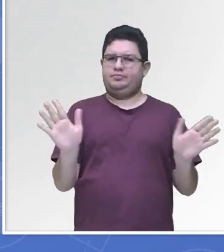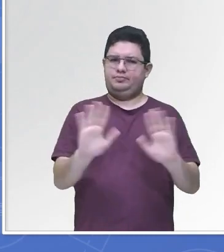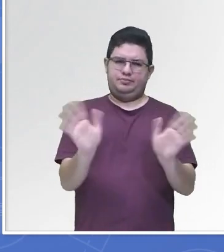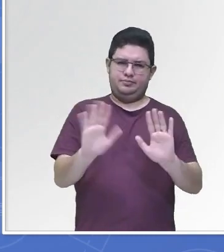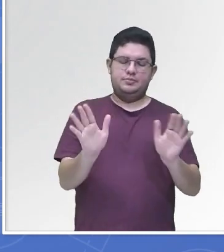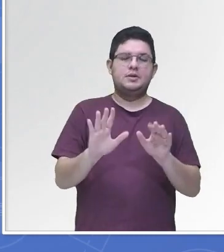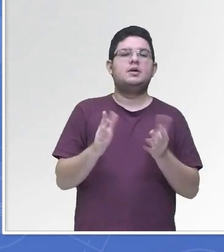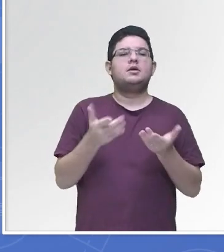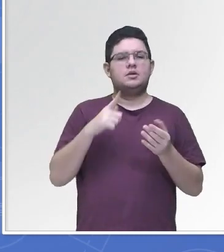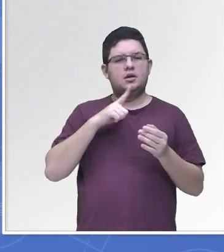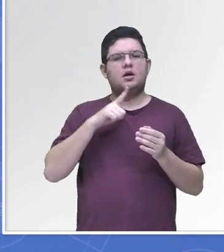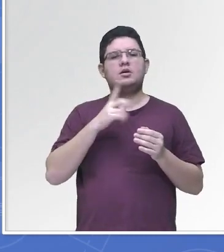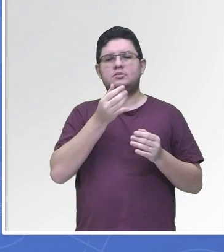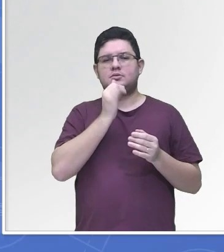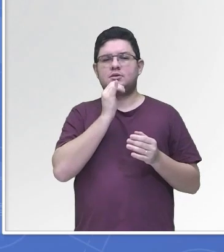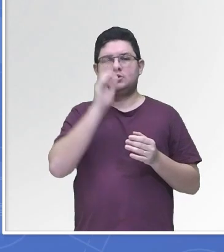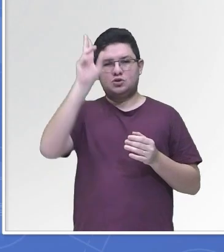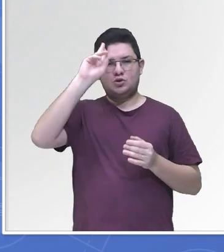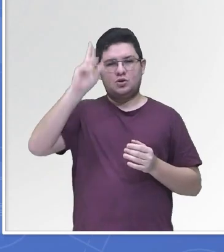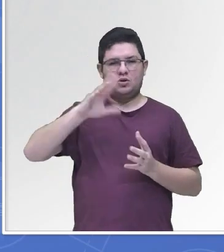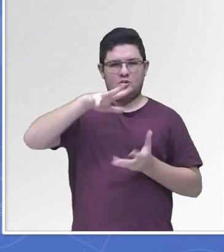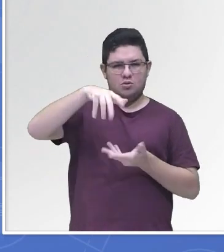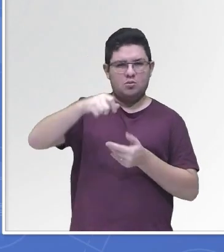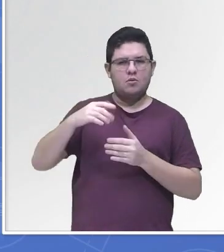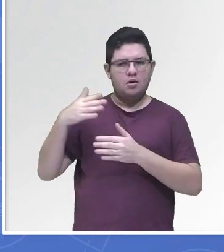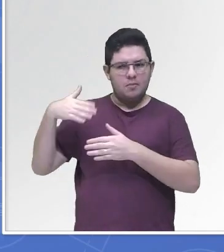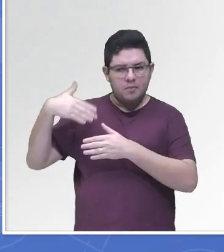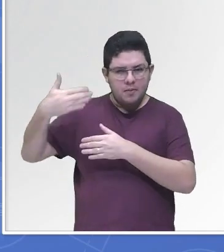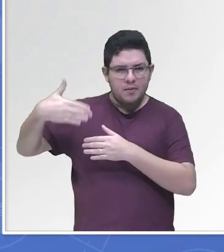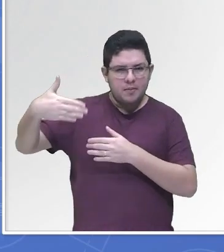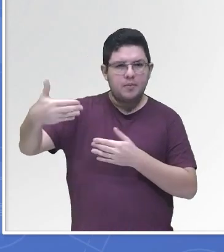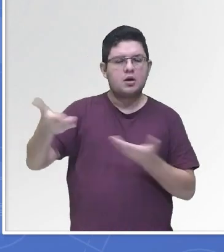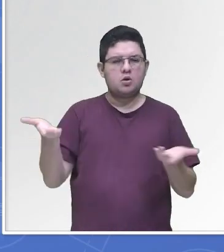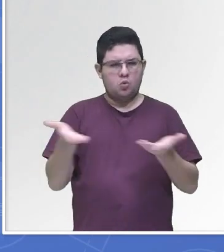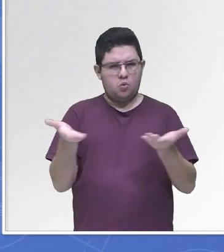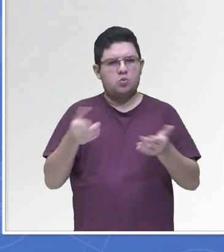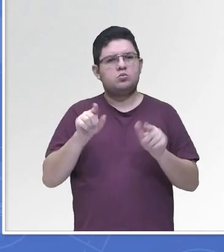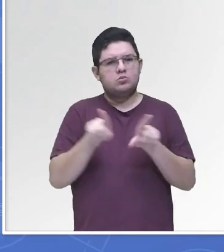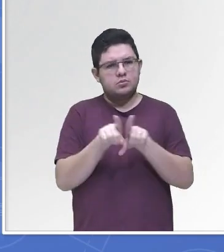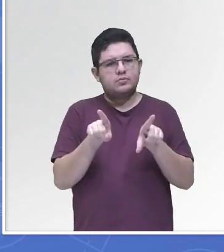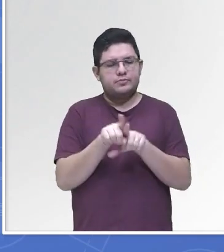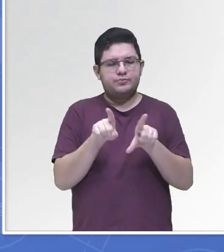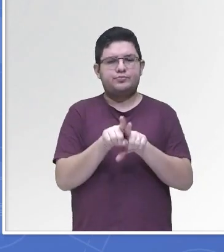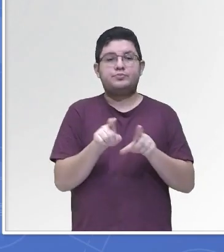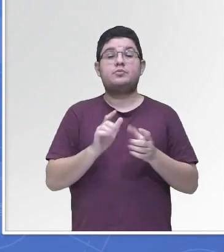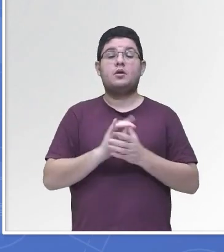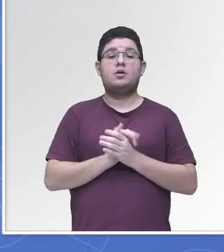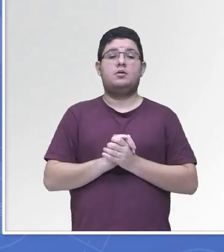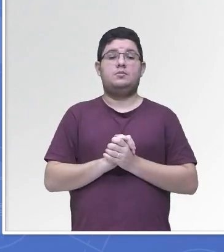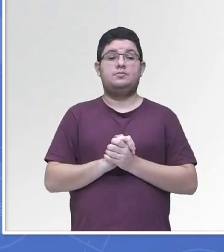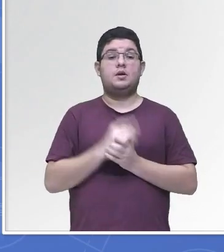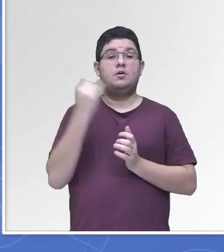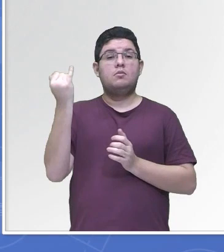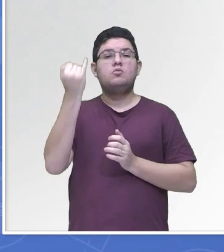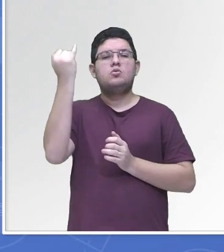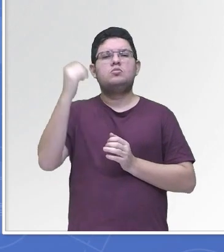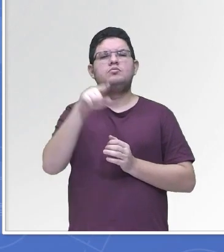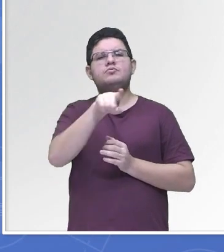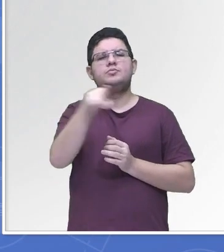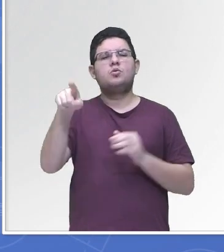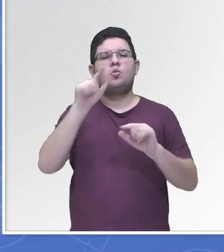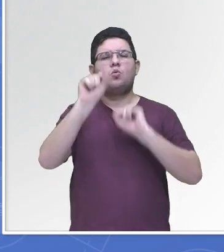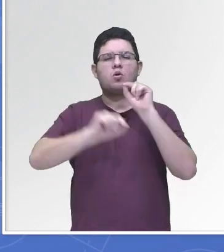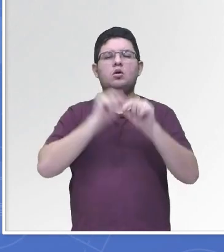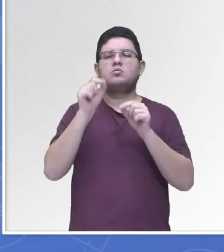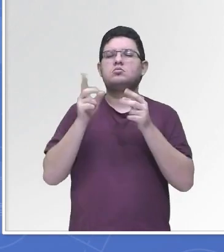nossa história da humanidade, e hoje nós estamos vivendo momentos importantíssimos assim também, tá? Então, é muito importante vocês